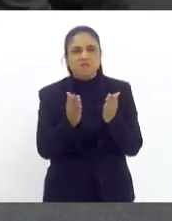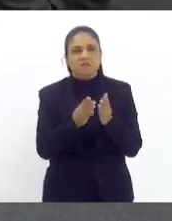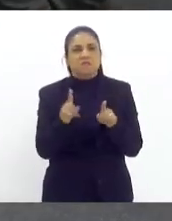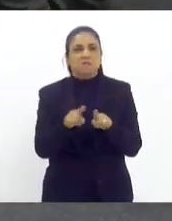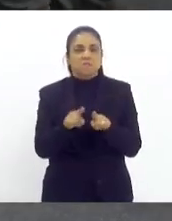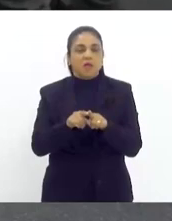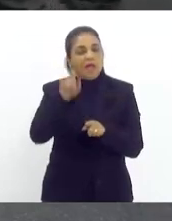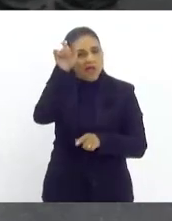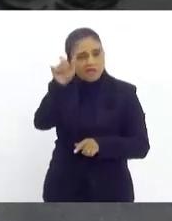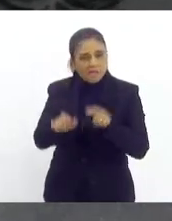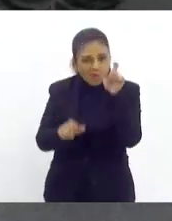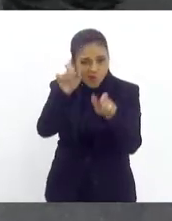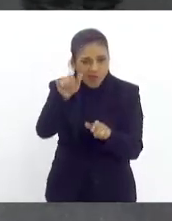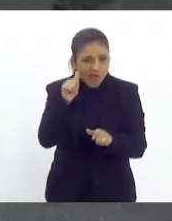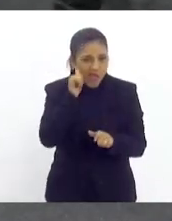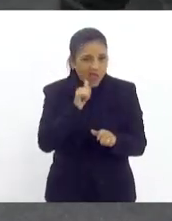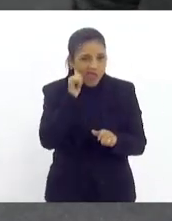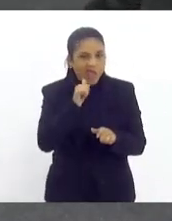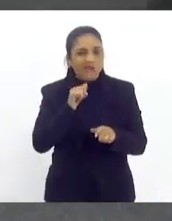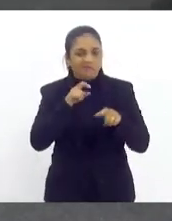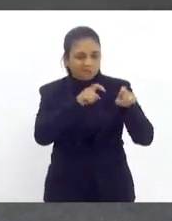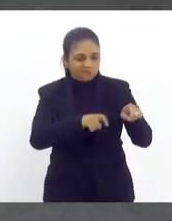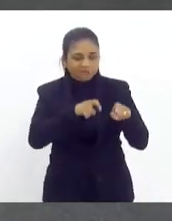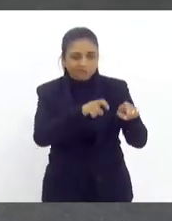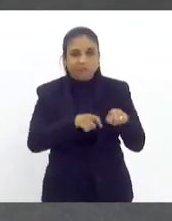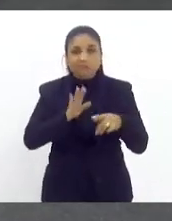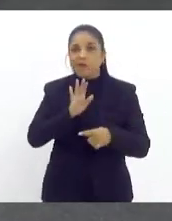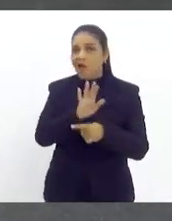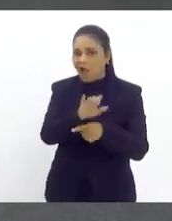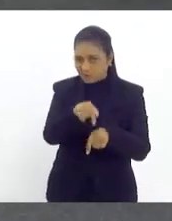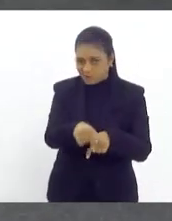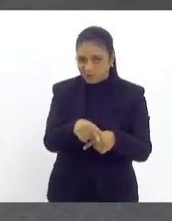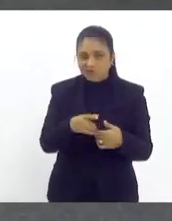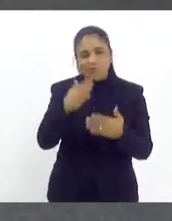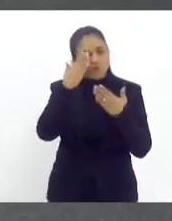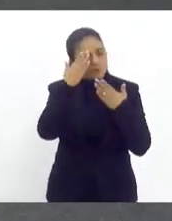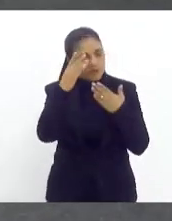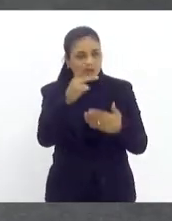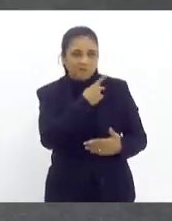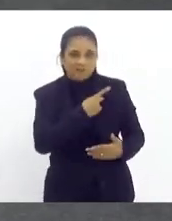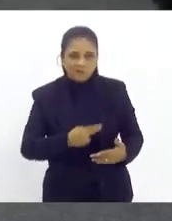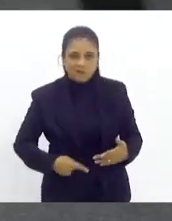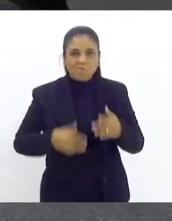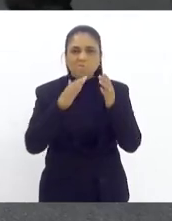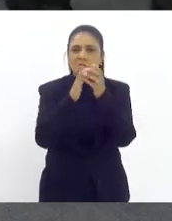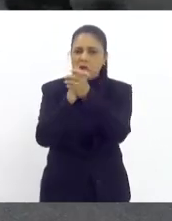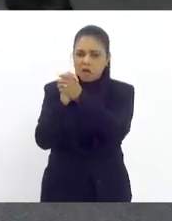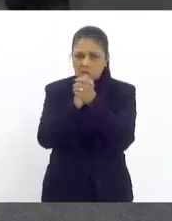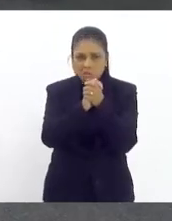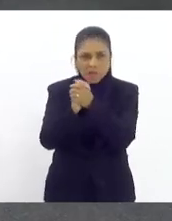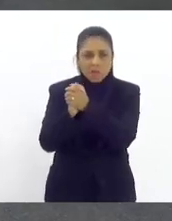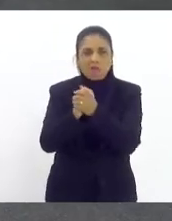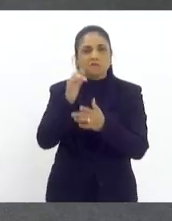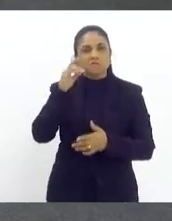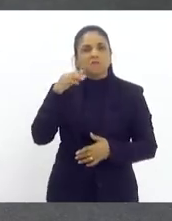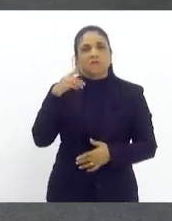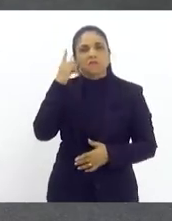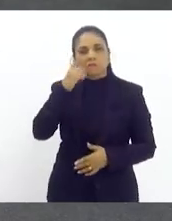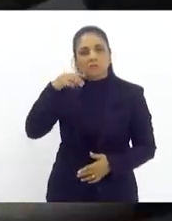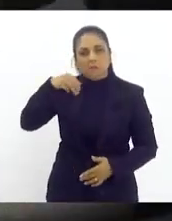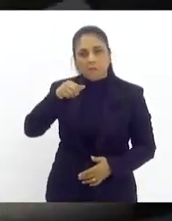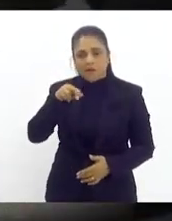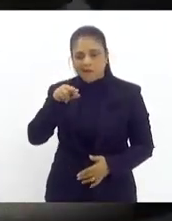mulheres do campo das mulheres camponesas então muito obrigada senhor presidente parabéns a deputada Marina do MST